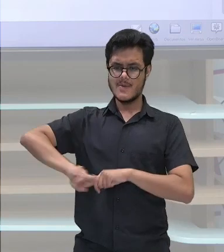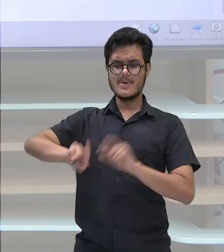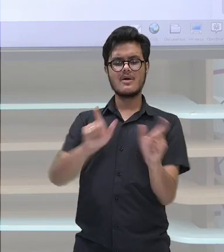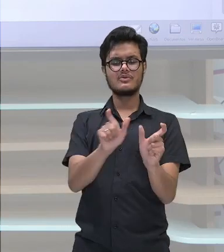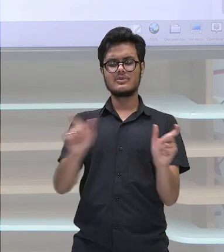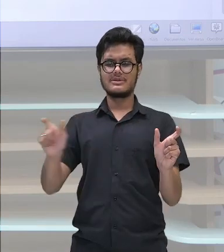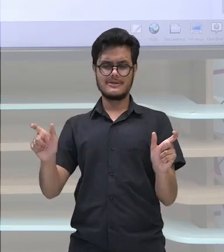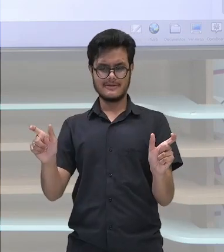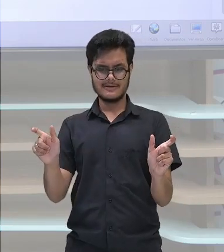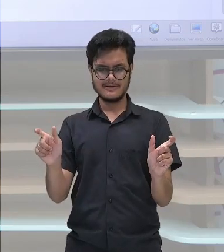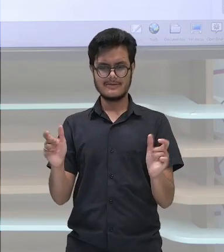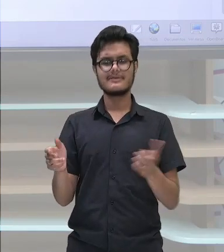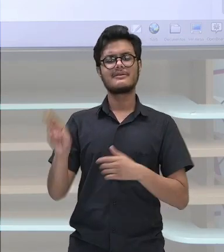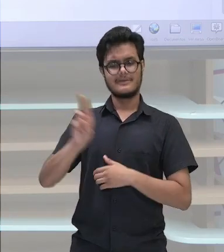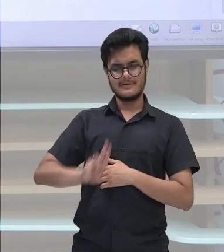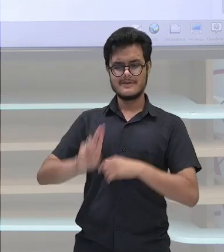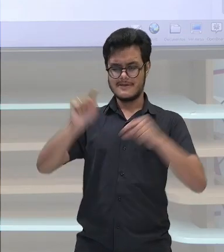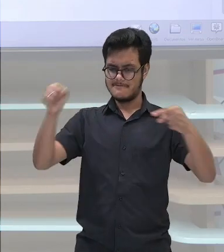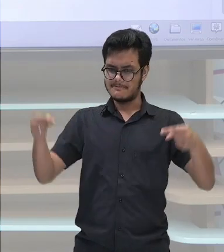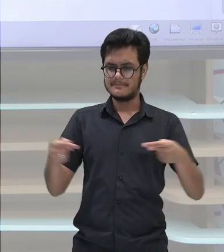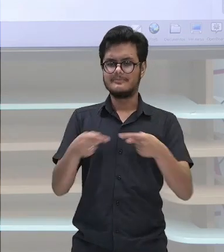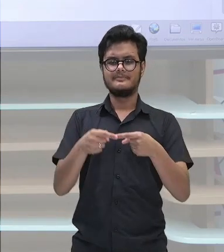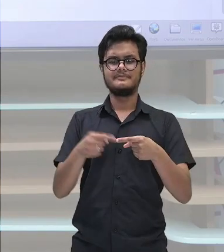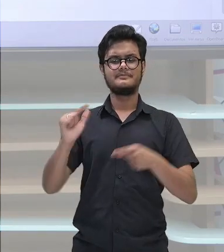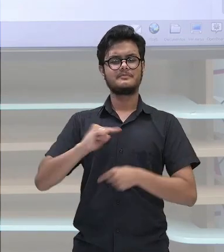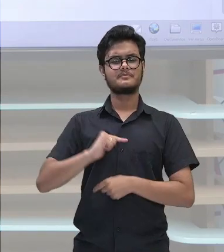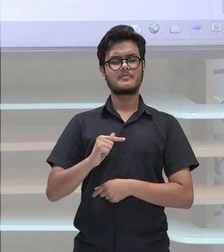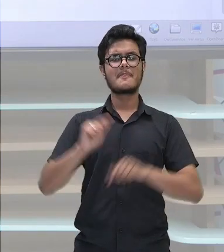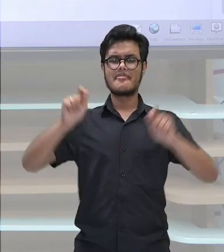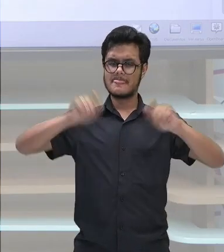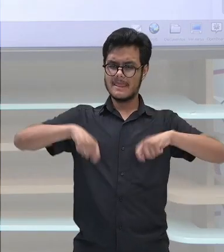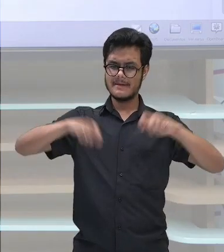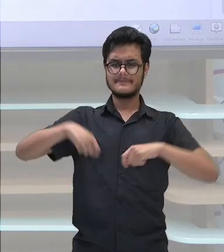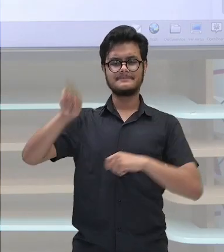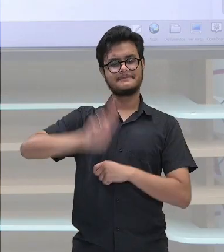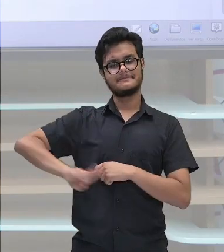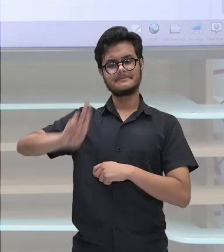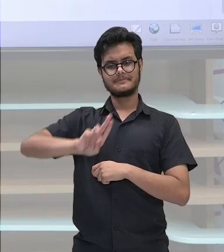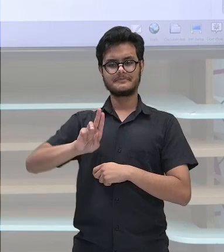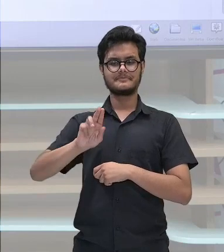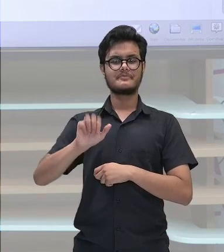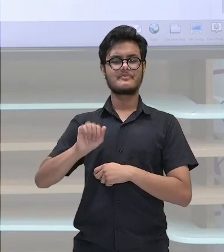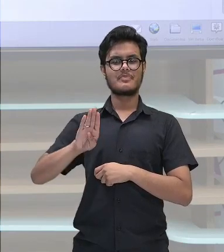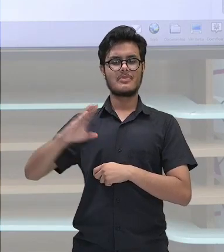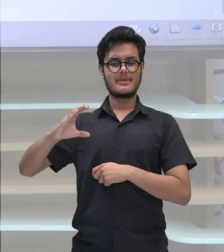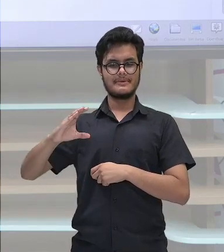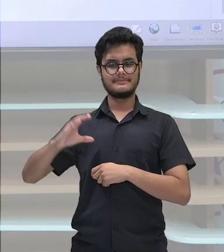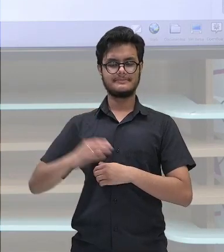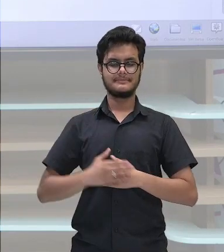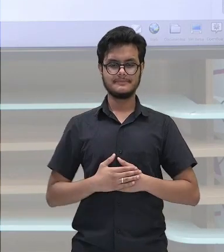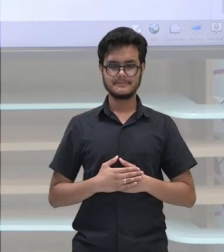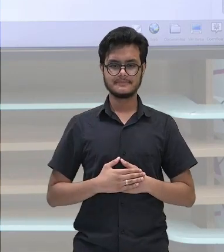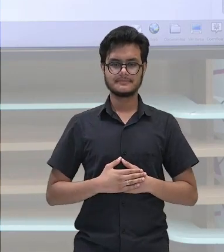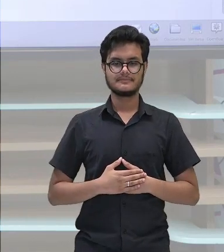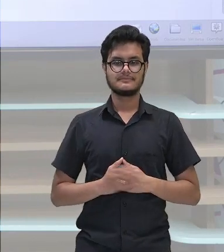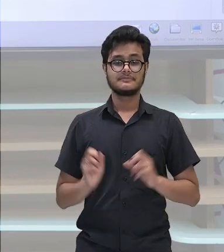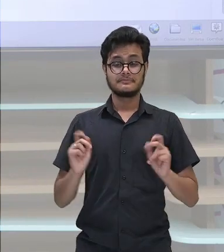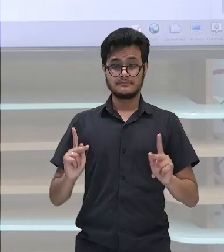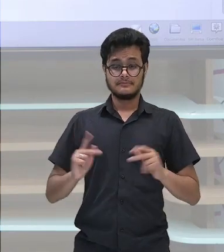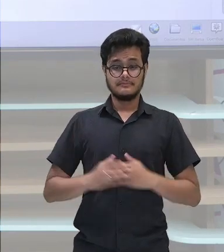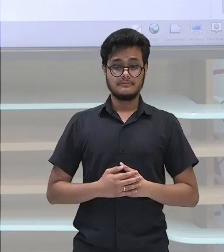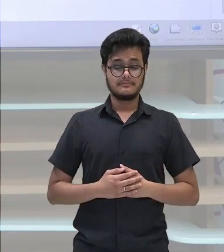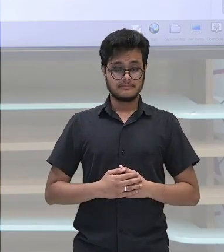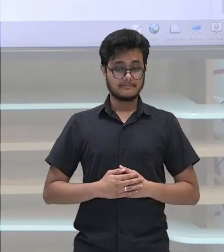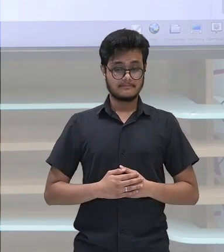formar quantas combinações a gente tem aí usando todas as nossas letras do alfabeto vamos agora ver um